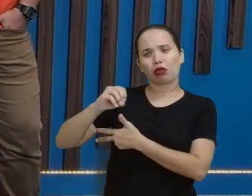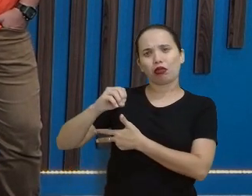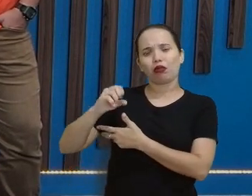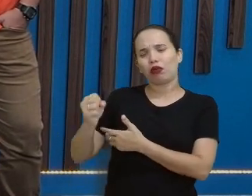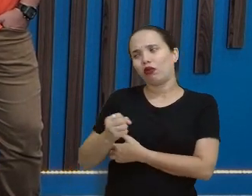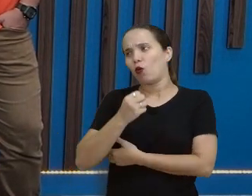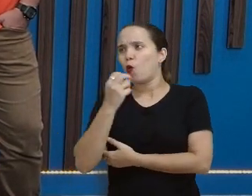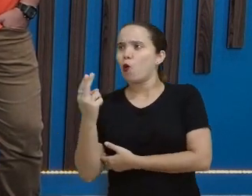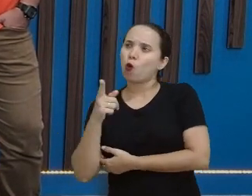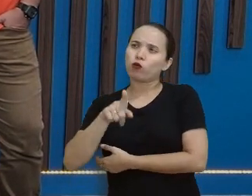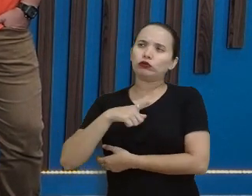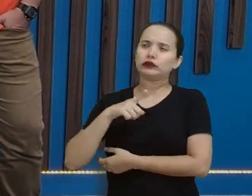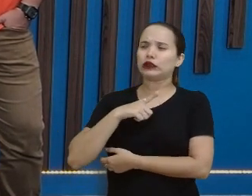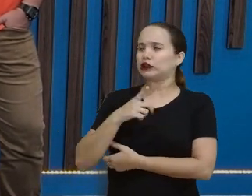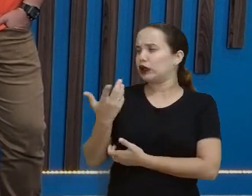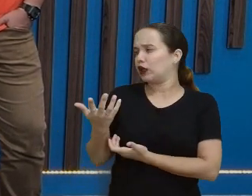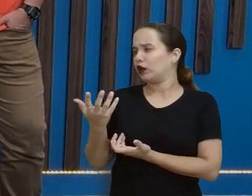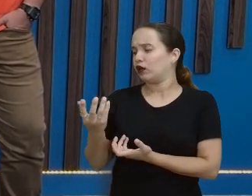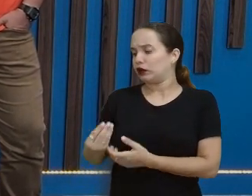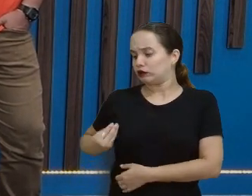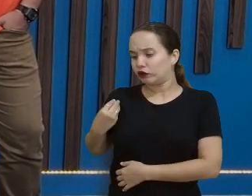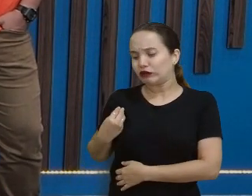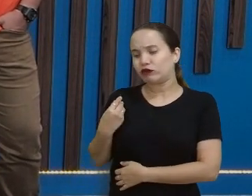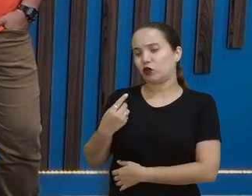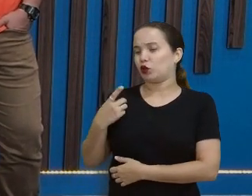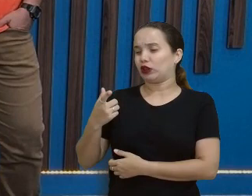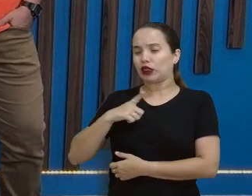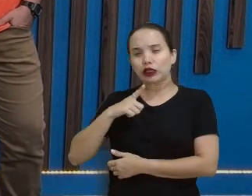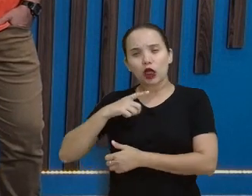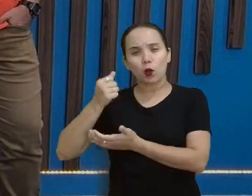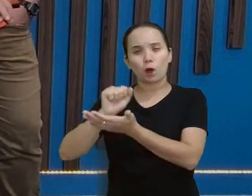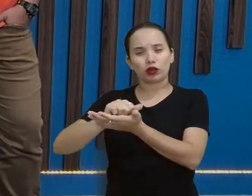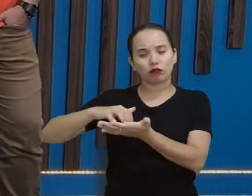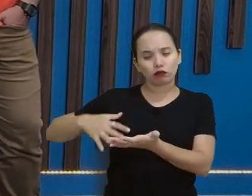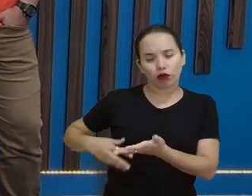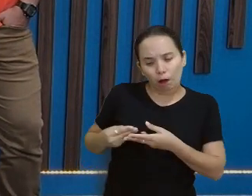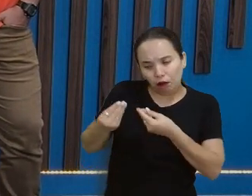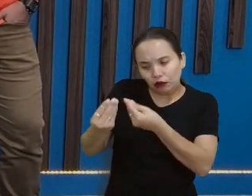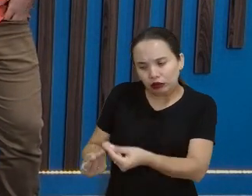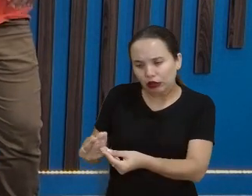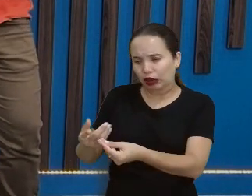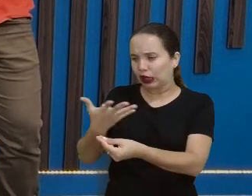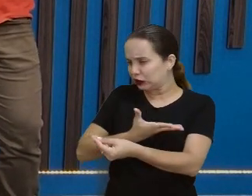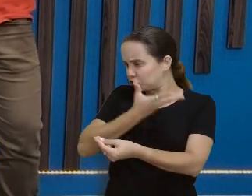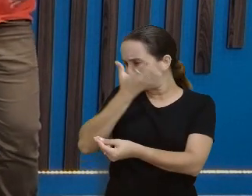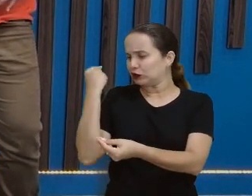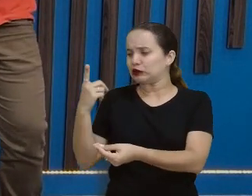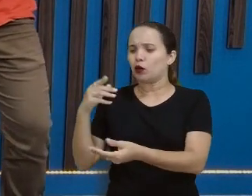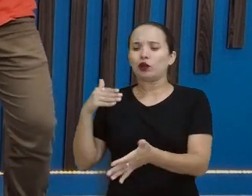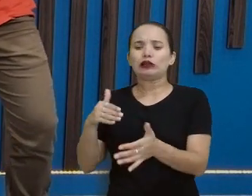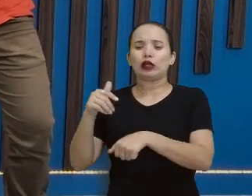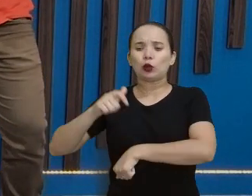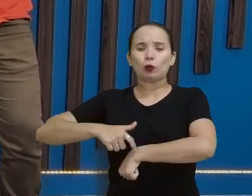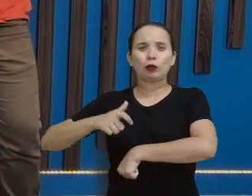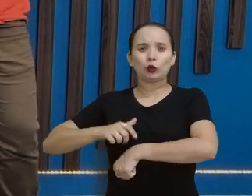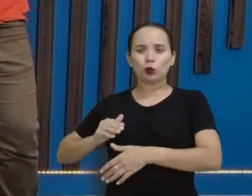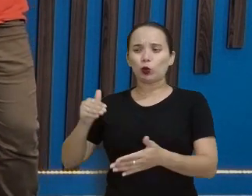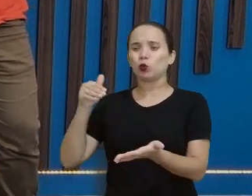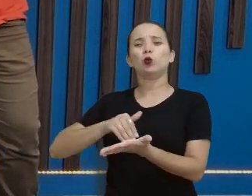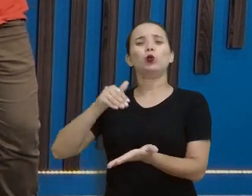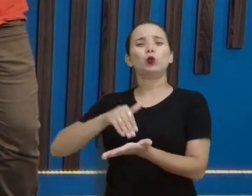situação de ter um trabalho que você não conseguiu cumprir um prazo, que está ali de última hora, e aí isso gera uma ansiedade, gera uma agonia,